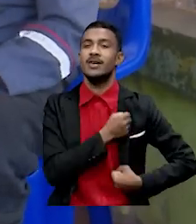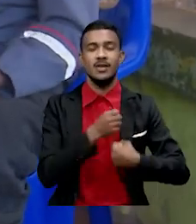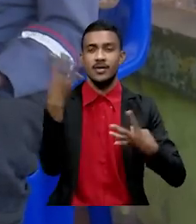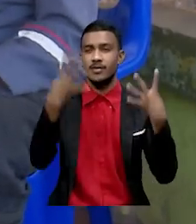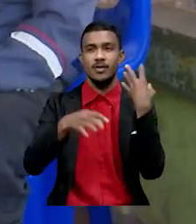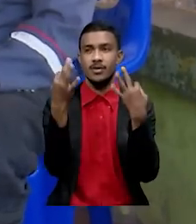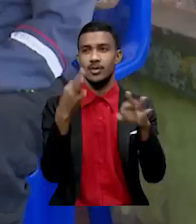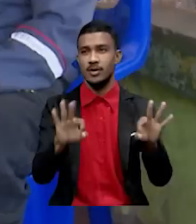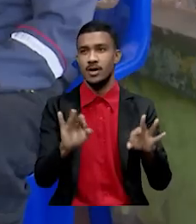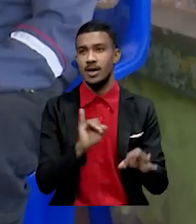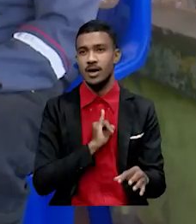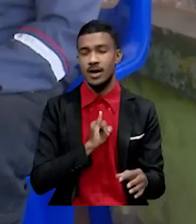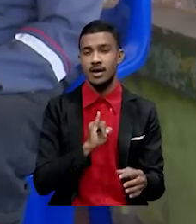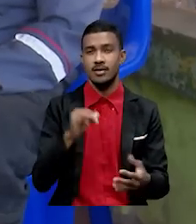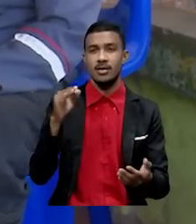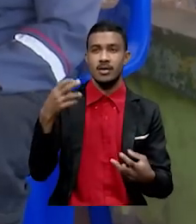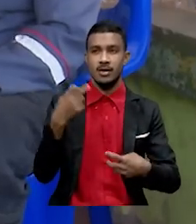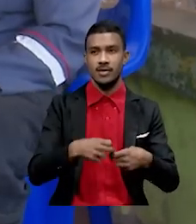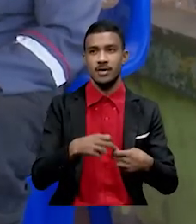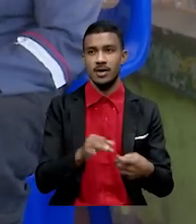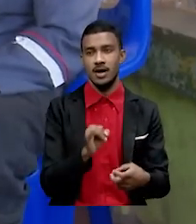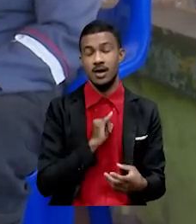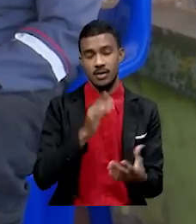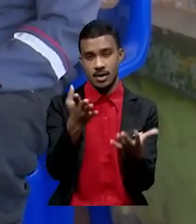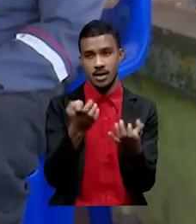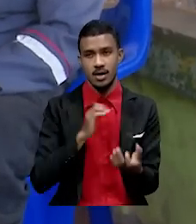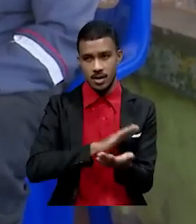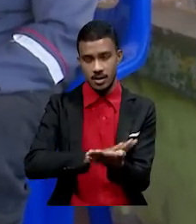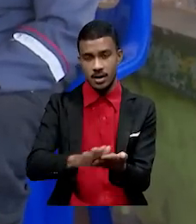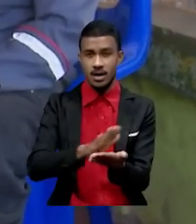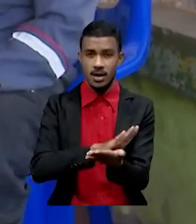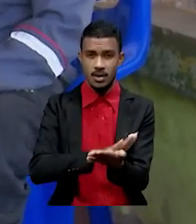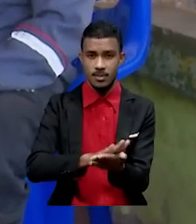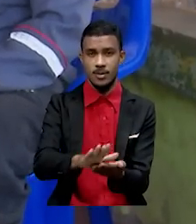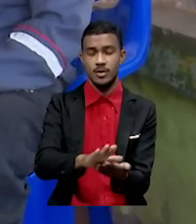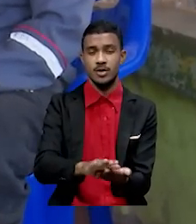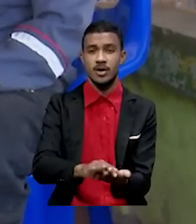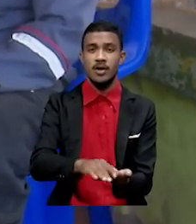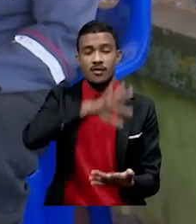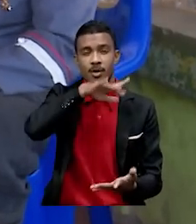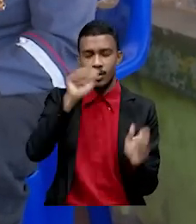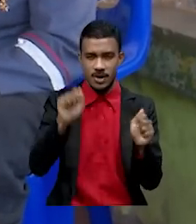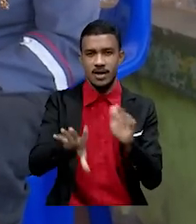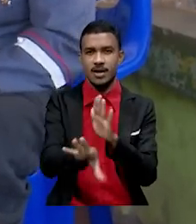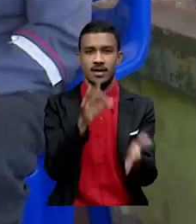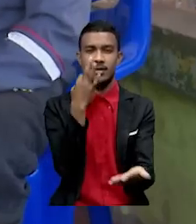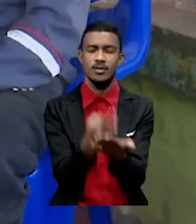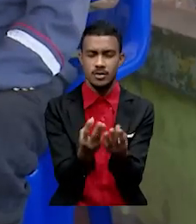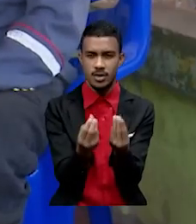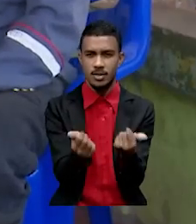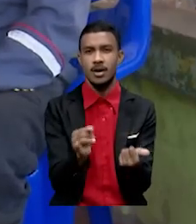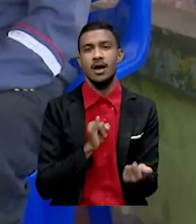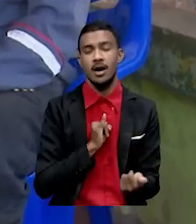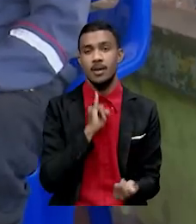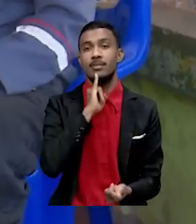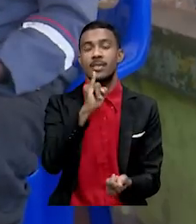Ona, mas eu tiro sono. Então, eu, a cara da safoeira para você. Mano, não, o samba, tu amas. Eu maca a cara.